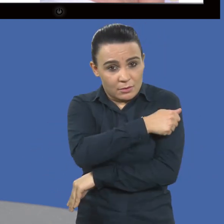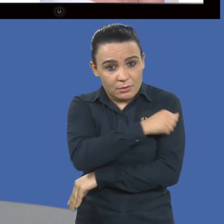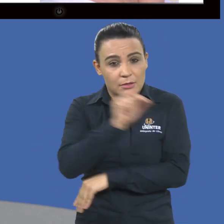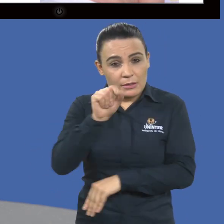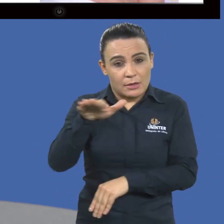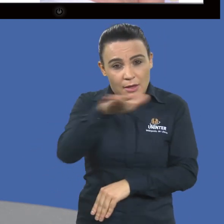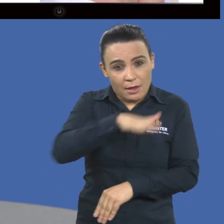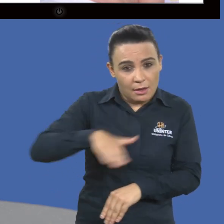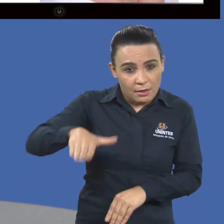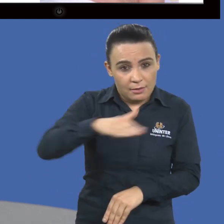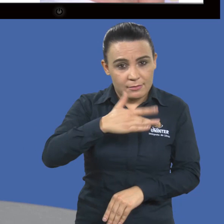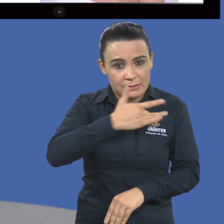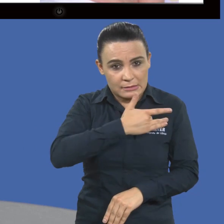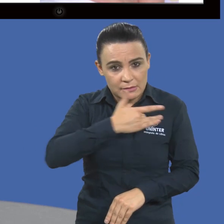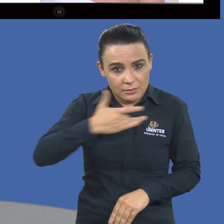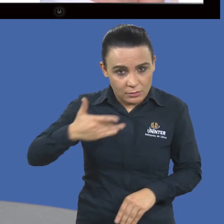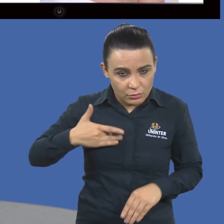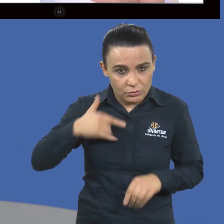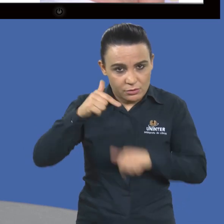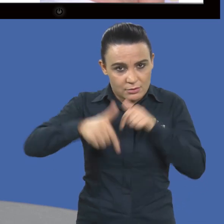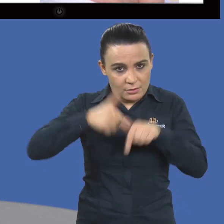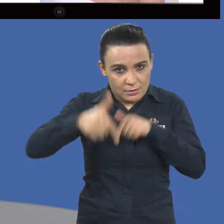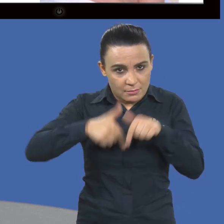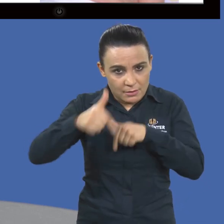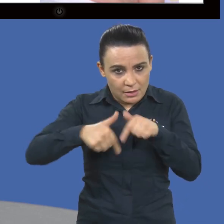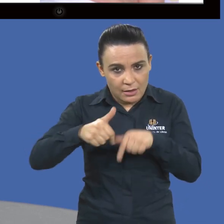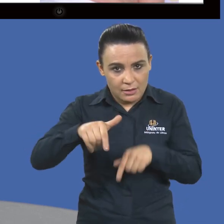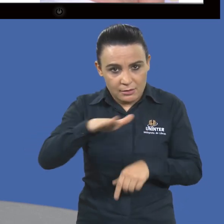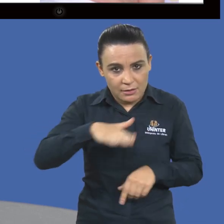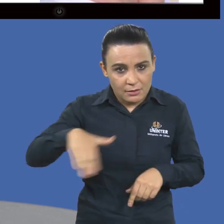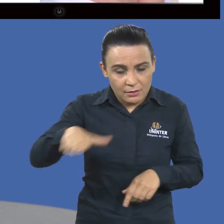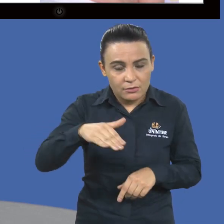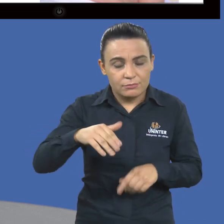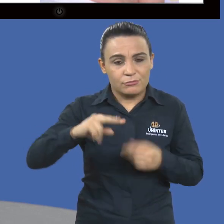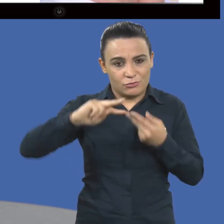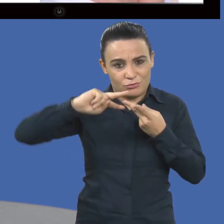com quem trabalha na área